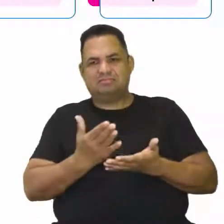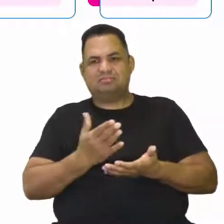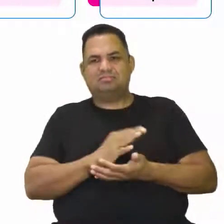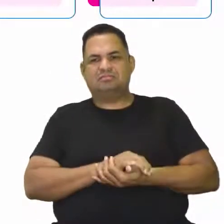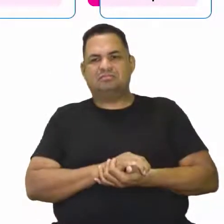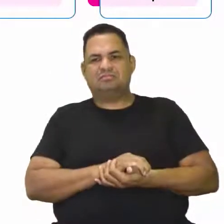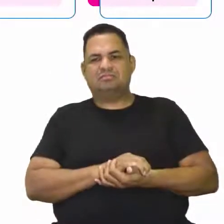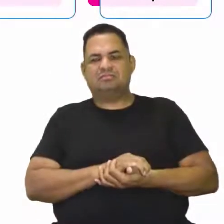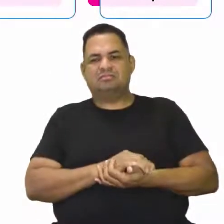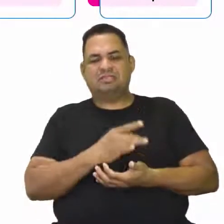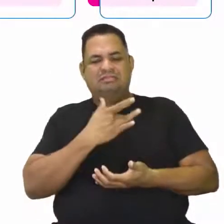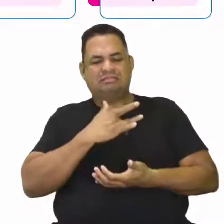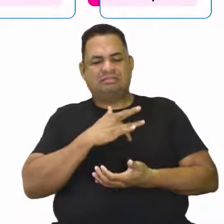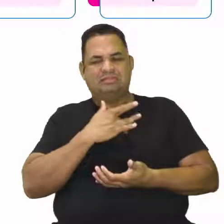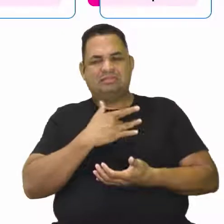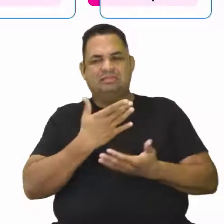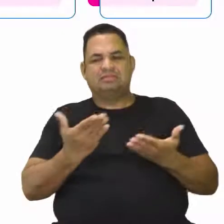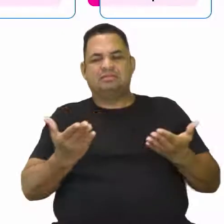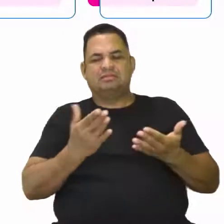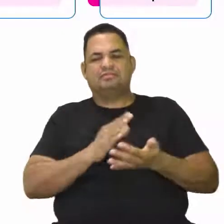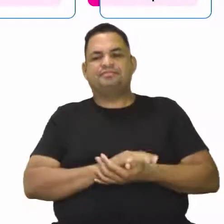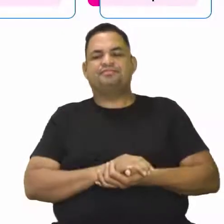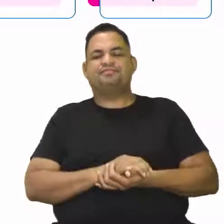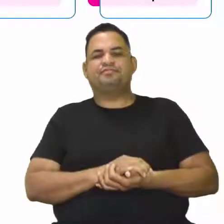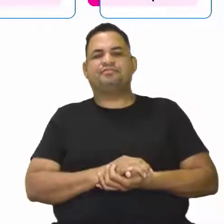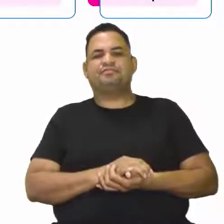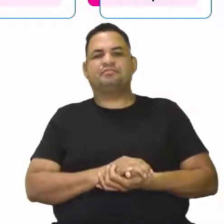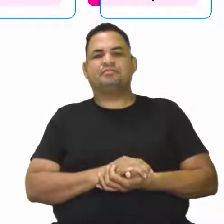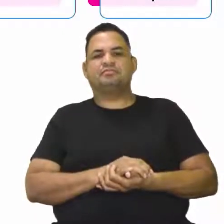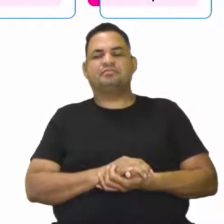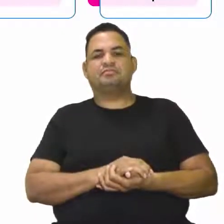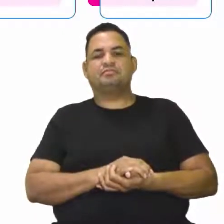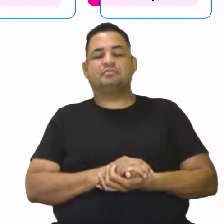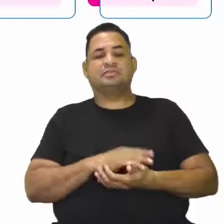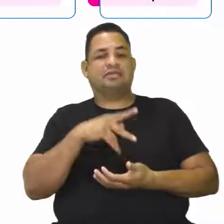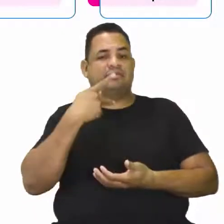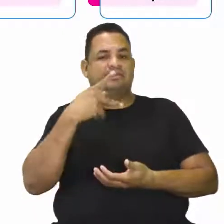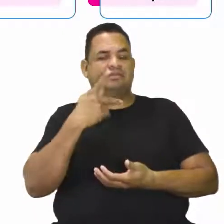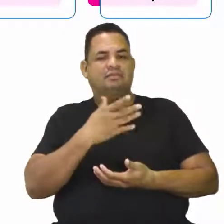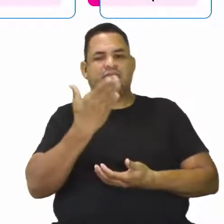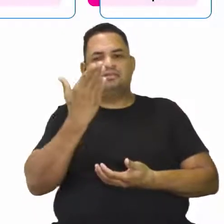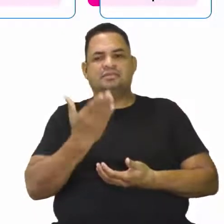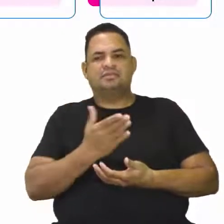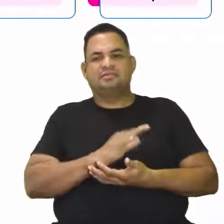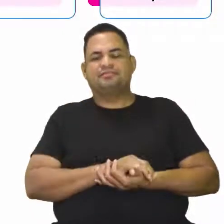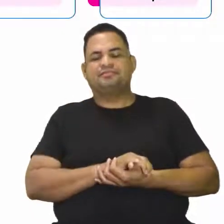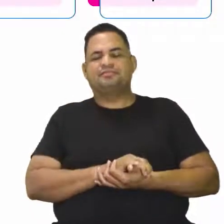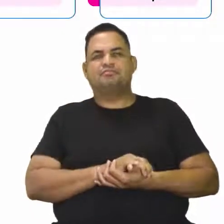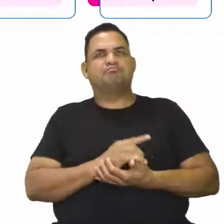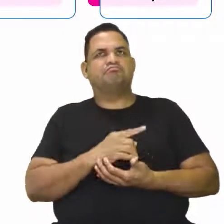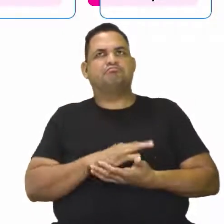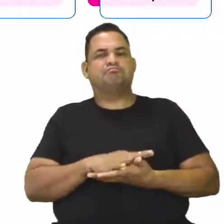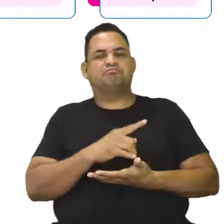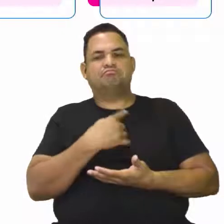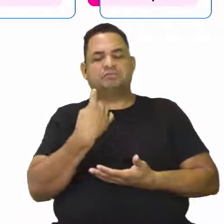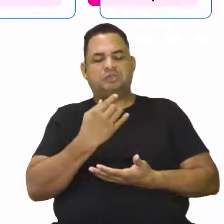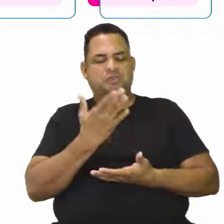decepção. E aí a gente tem uma que eu costumo sempre falar ela, né? Que a gente não